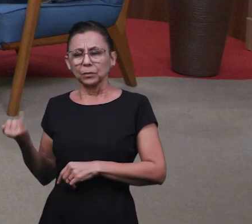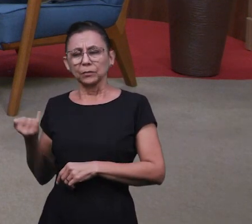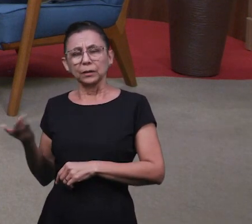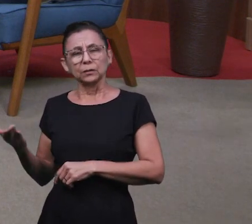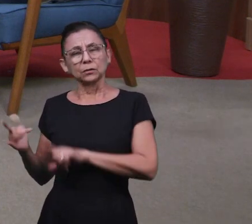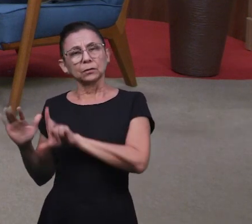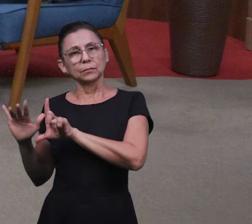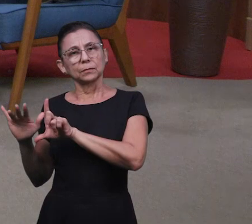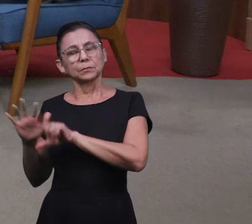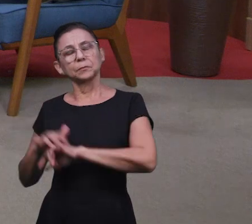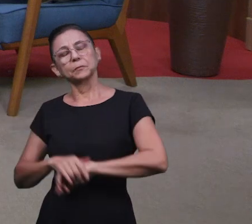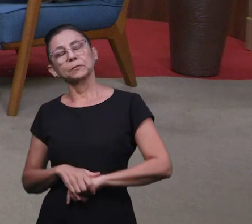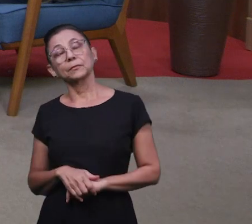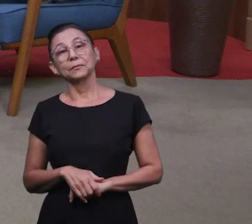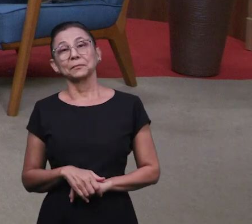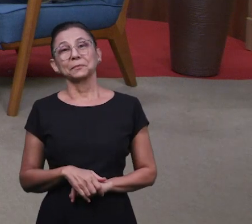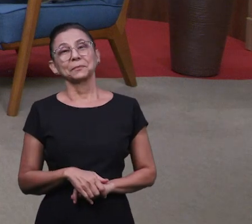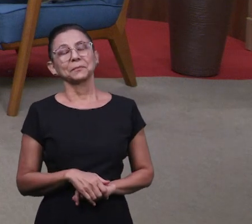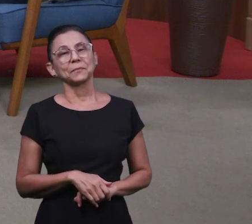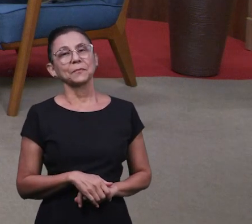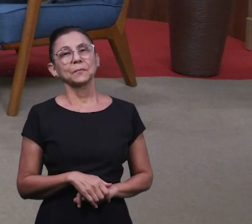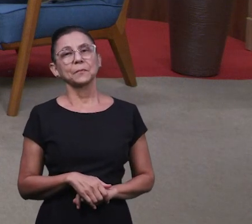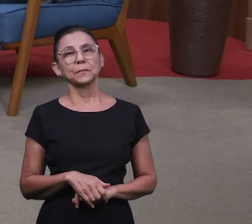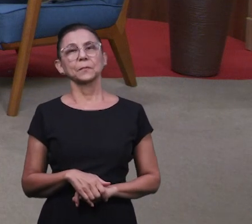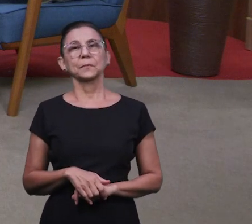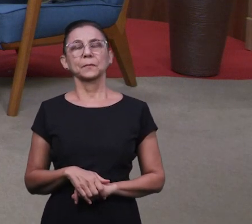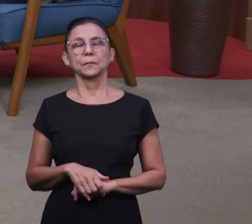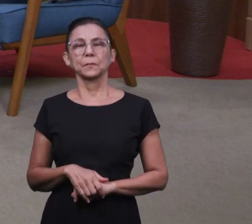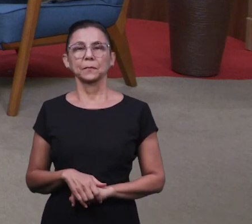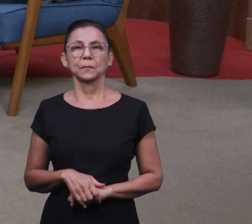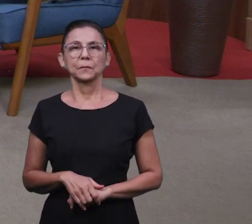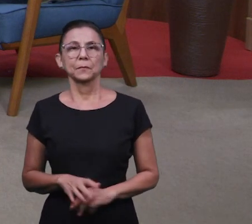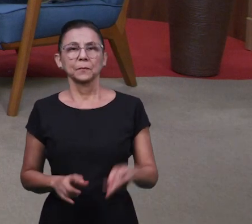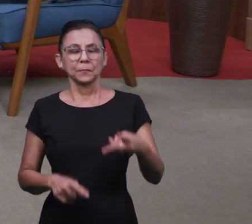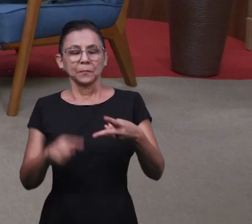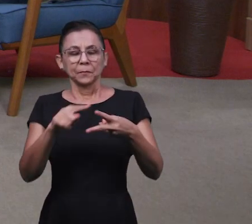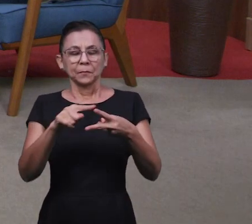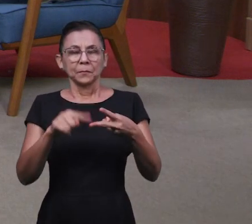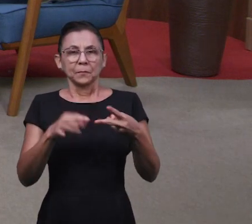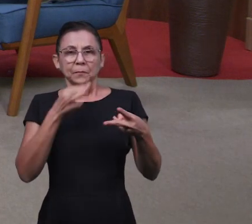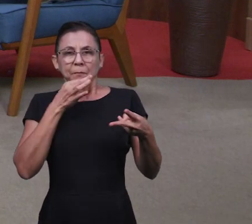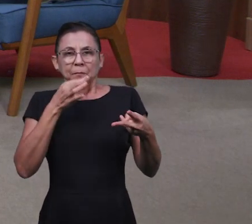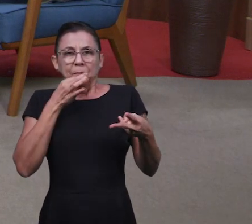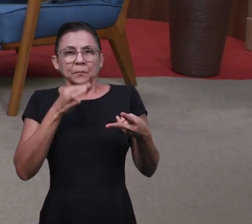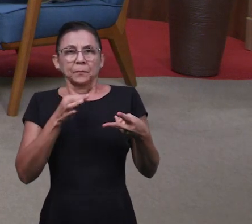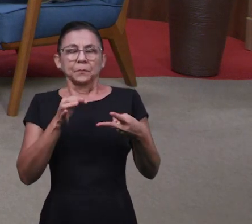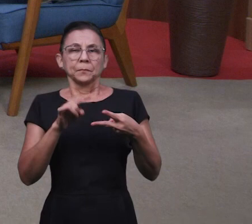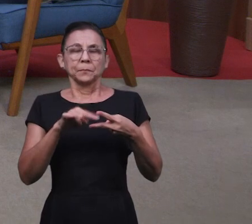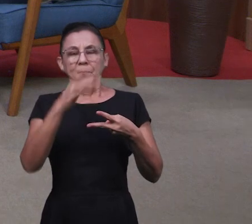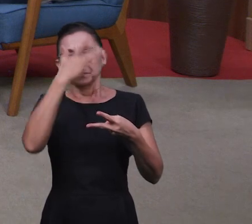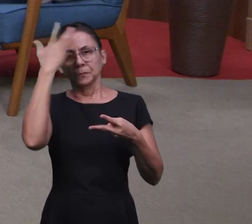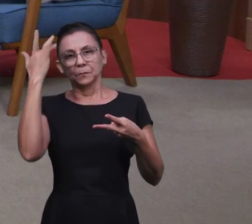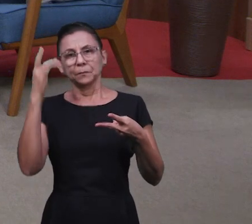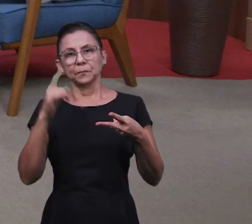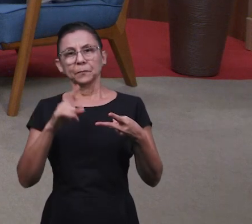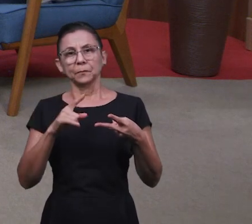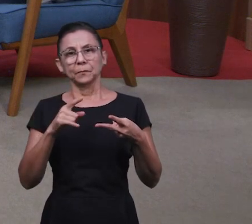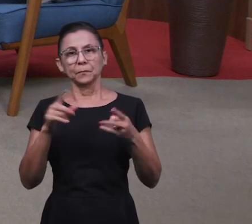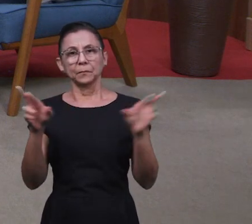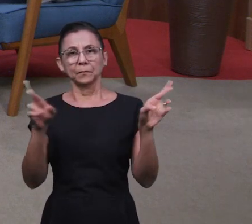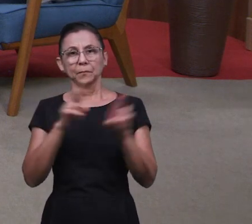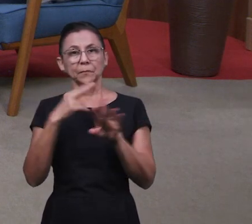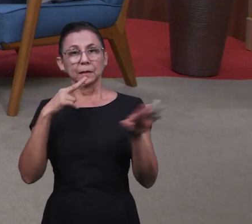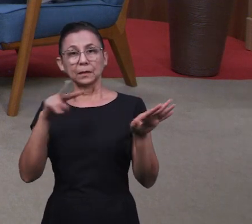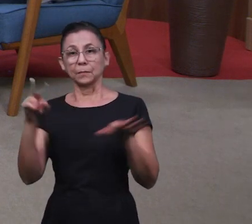do seu celular, o QR Code está aí na tela. E nós vamos trazer aqui 2 comentários que foram enviados em relação ao programa da